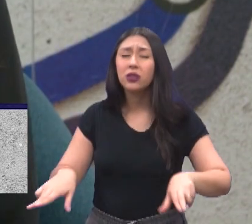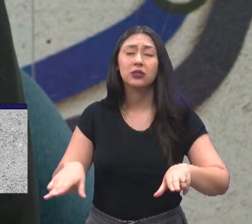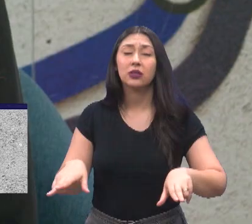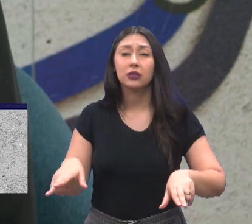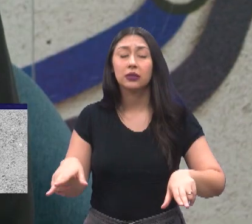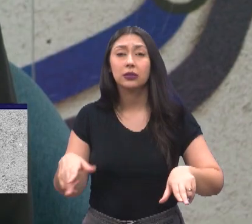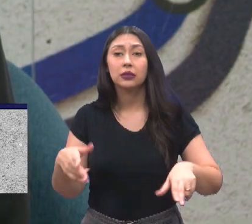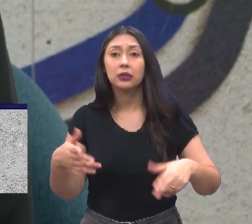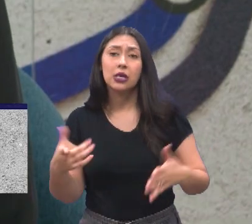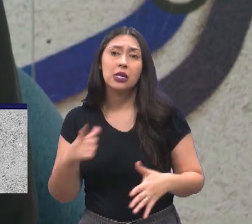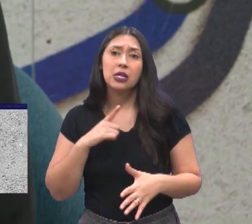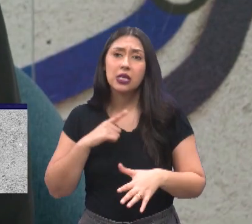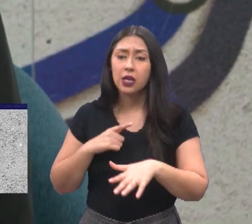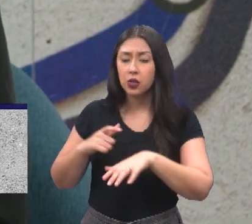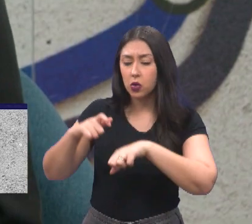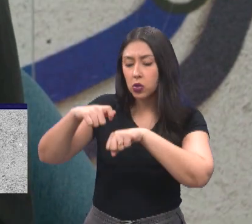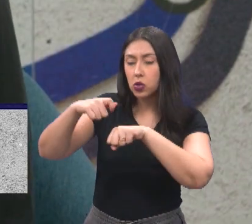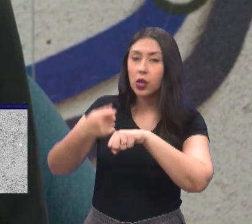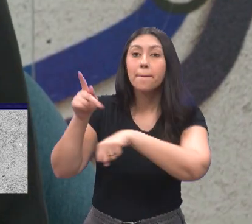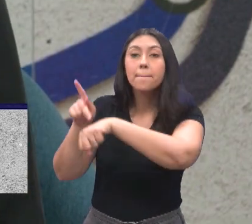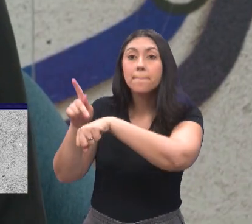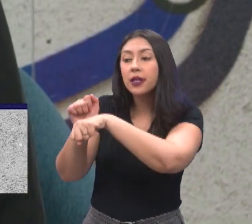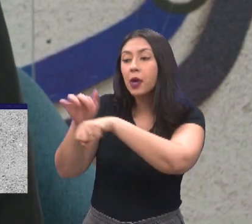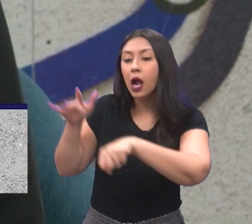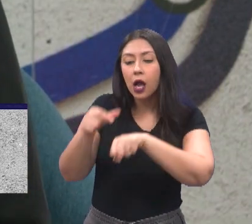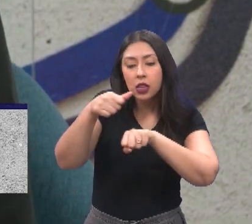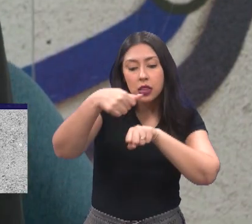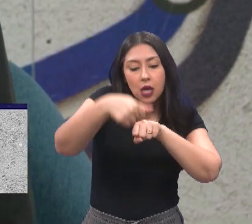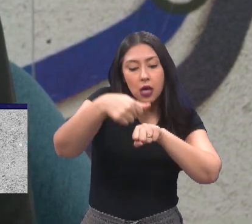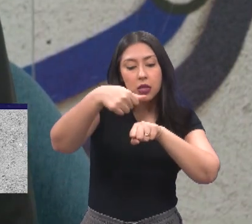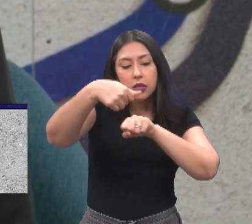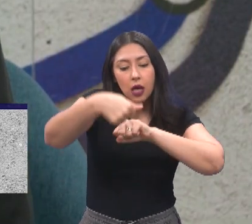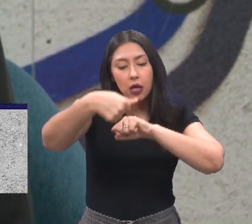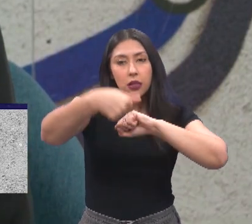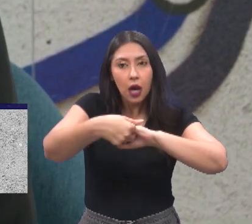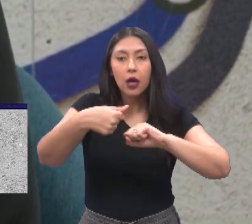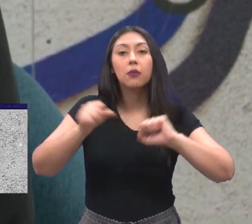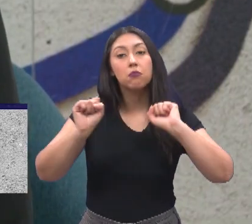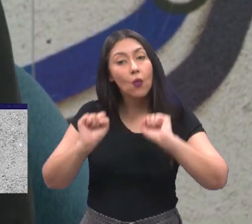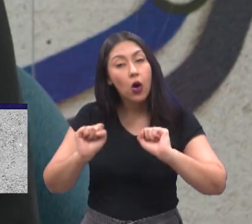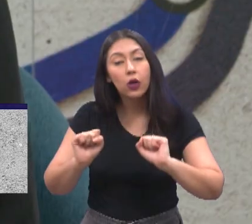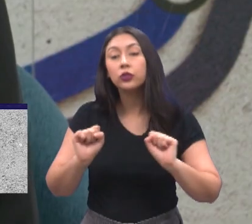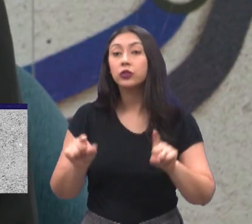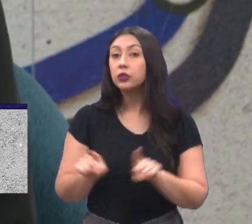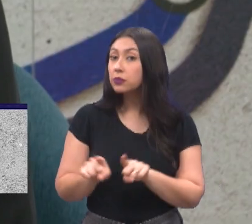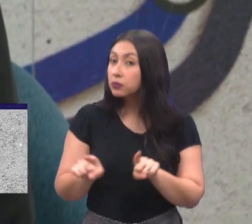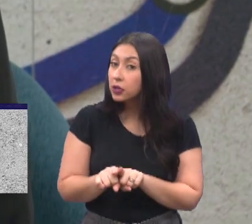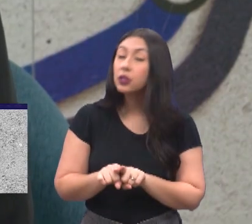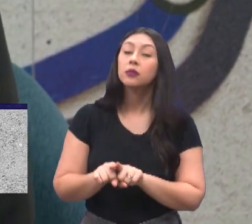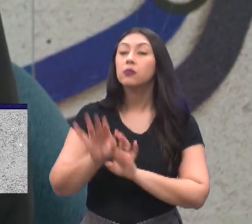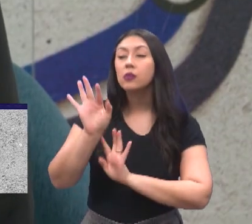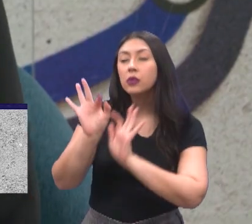Aí tem o cravador, às vezes ele pode cravar, ou ele pode usar um trabalho de um cravador ou de um ourives, ou até para dar um certo tipo de